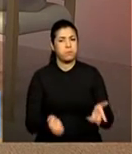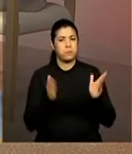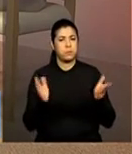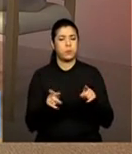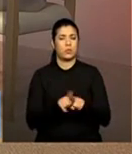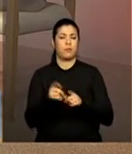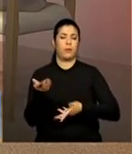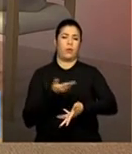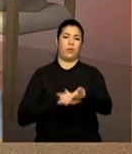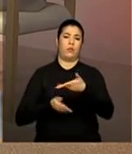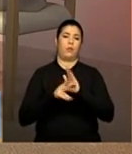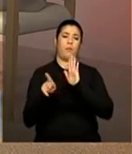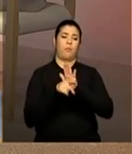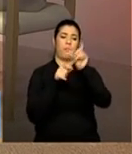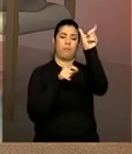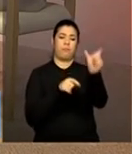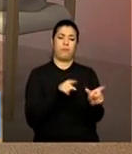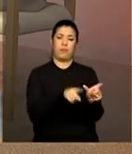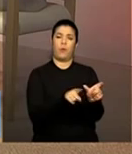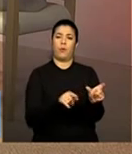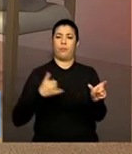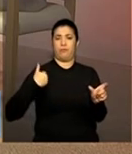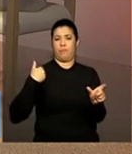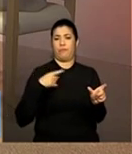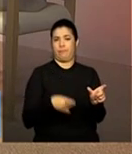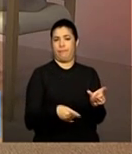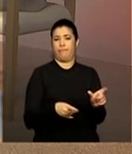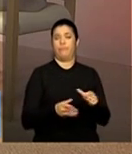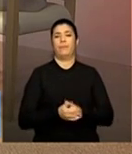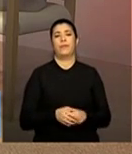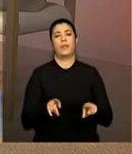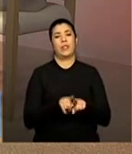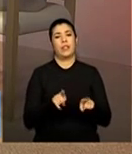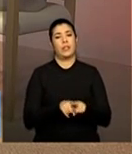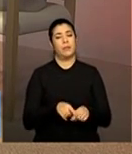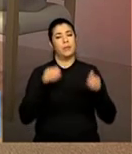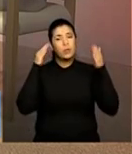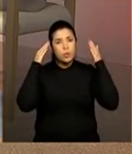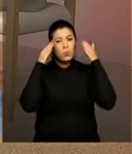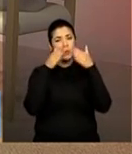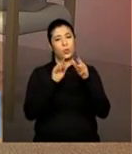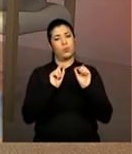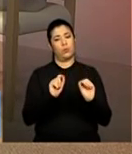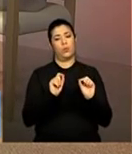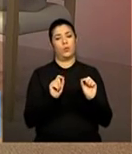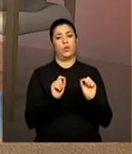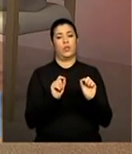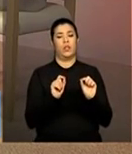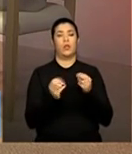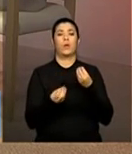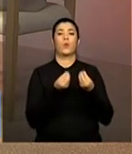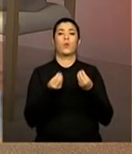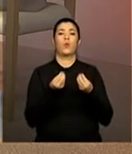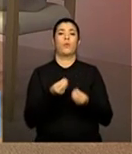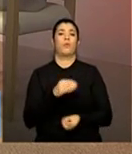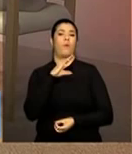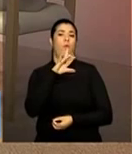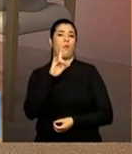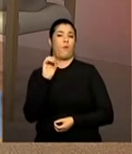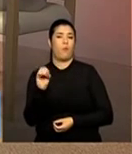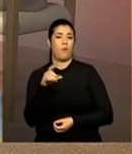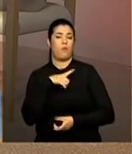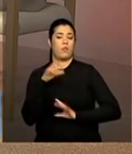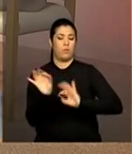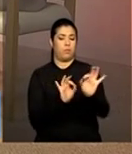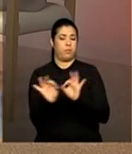relacionada àquele segmento etário e também numa perspectiva de coordenar